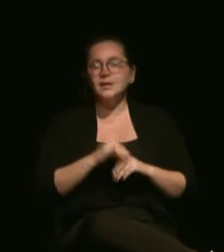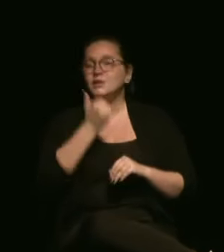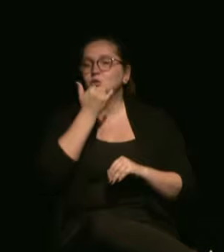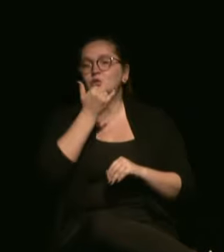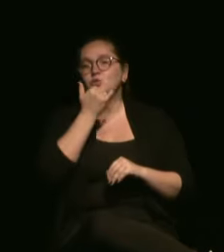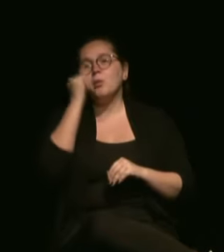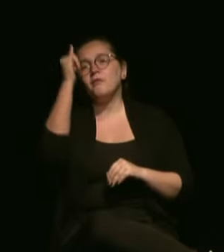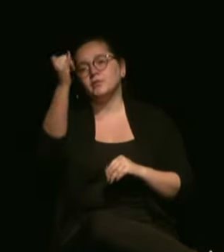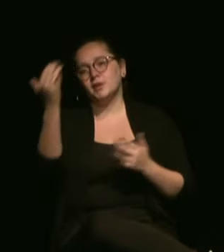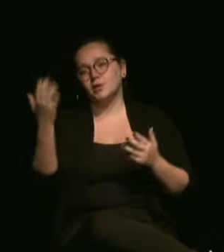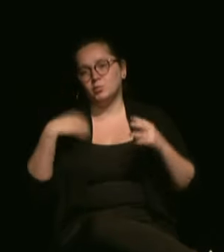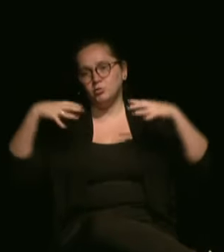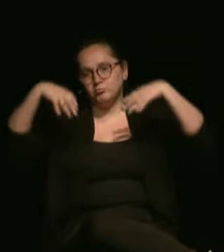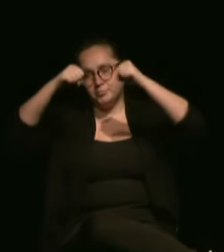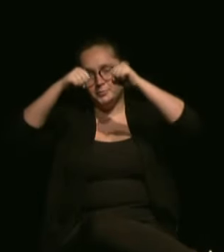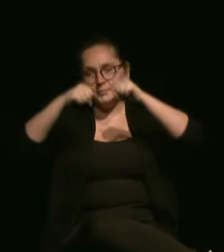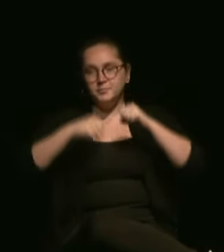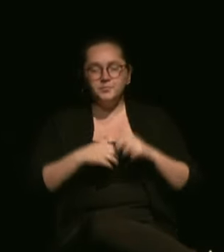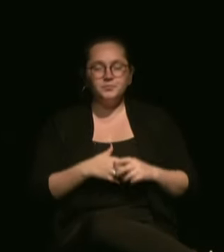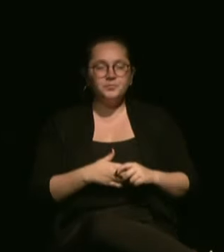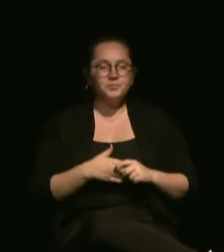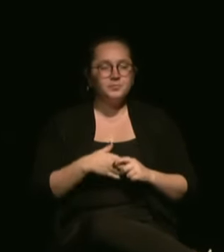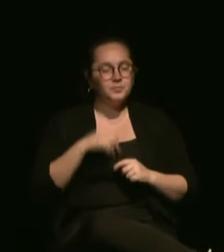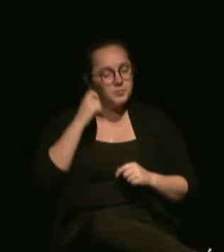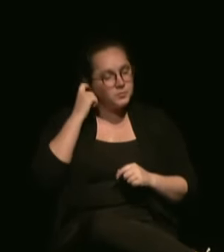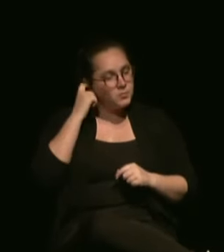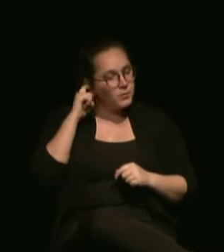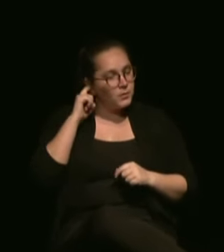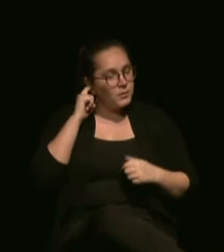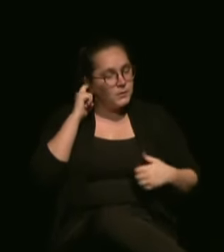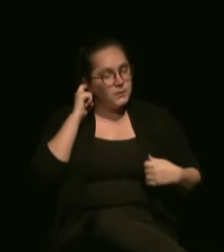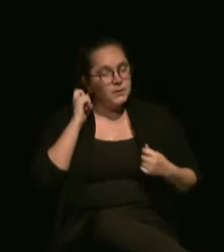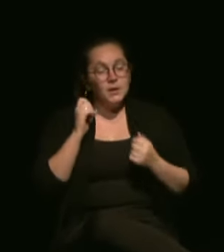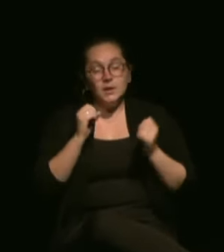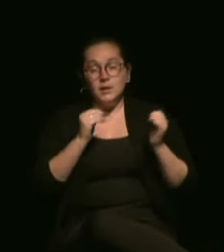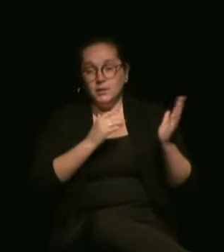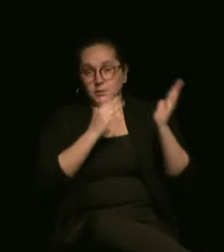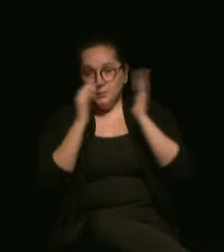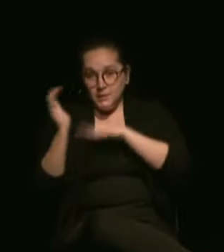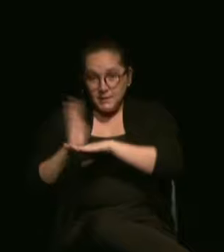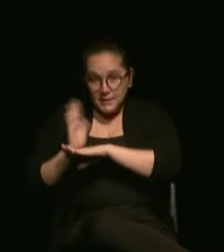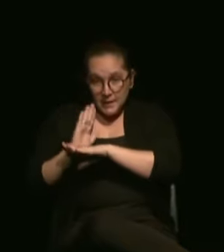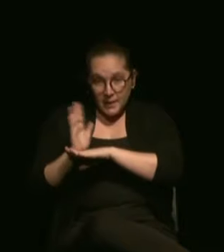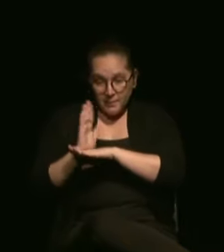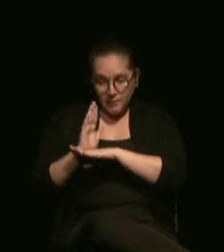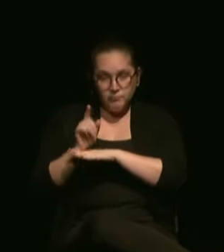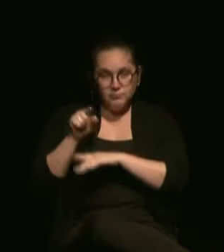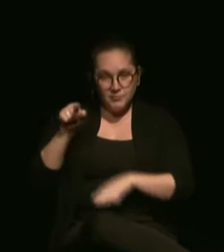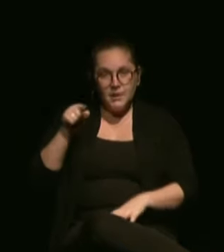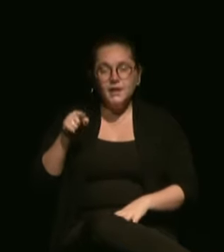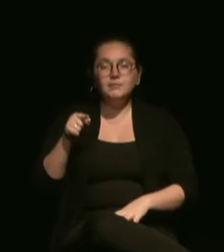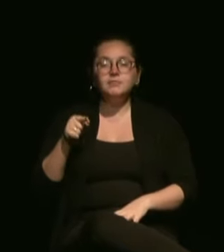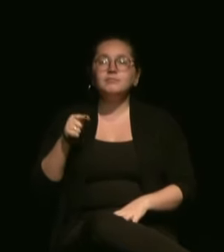Desculpa, eu devia ter avisado. O cinema do Coutinho é um cinema que não